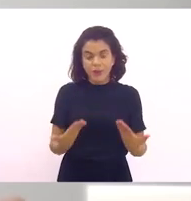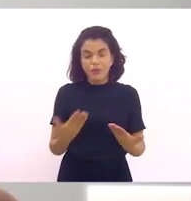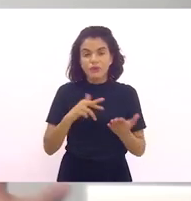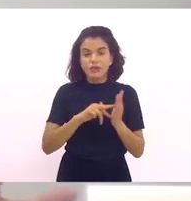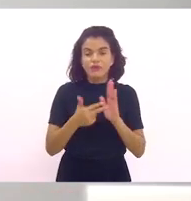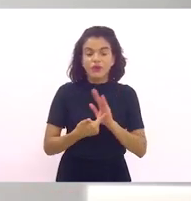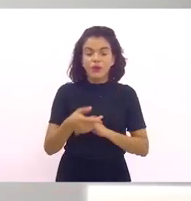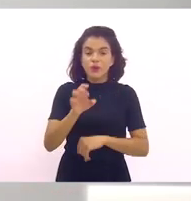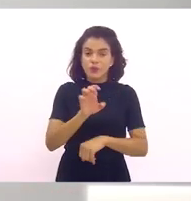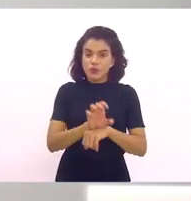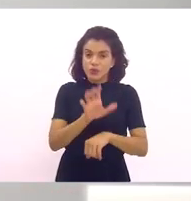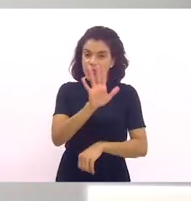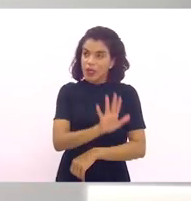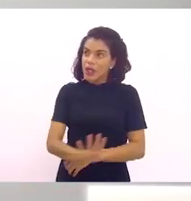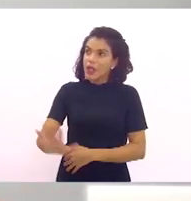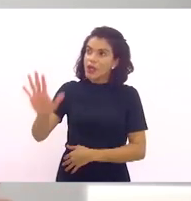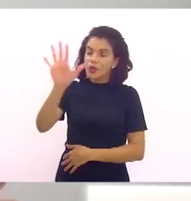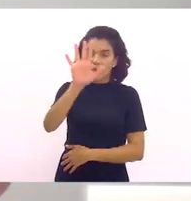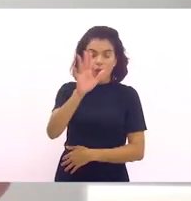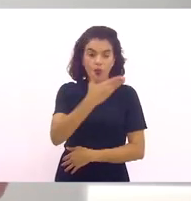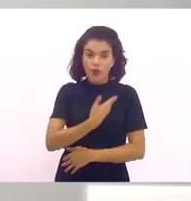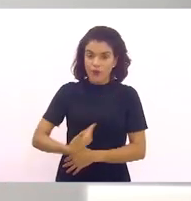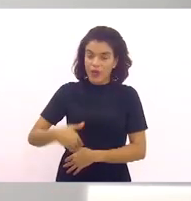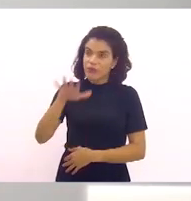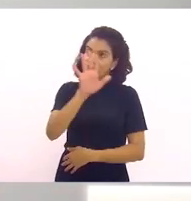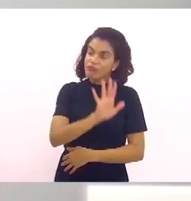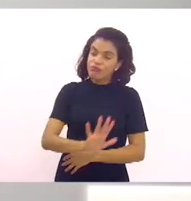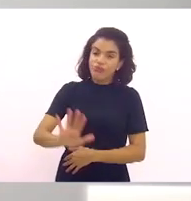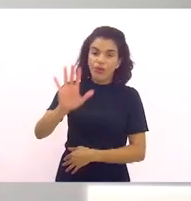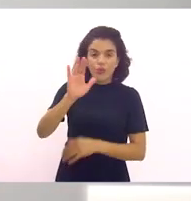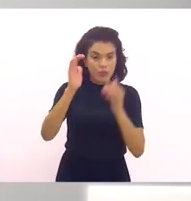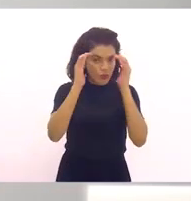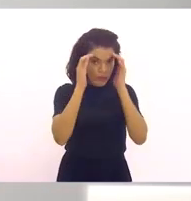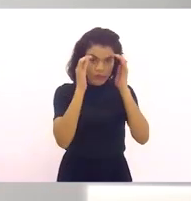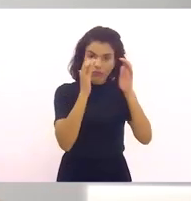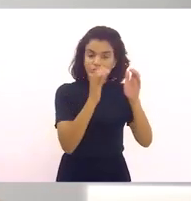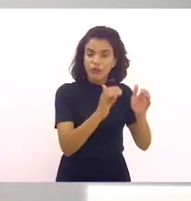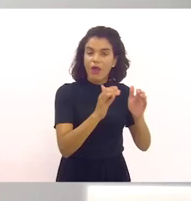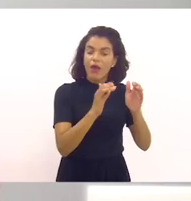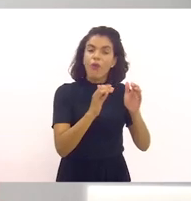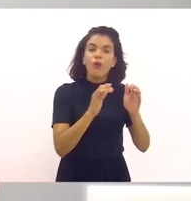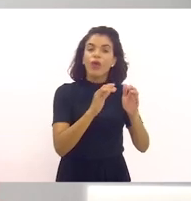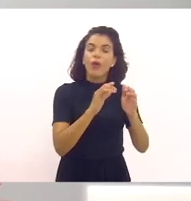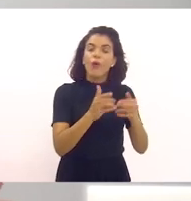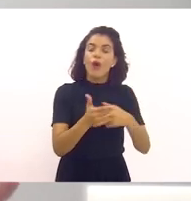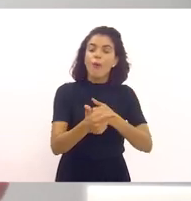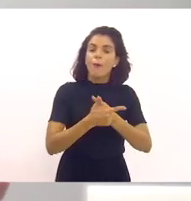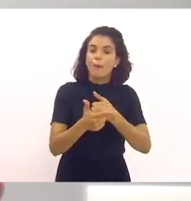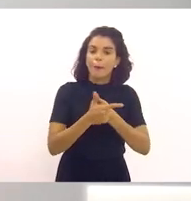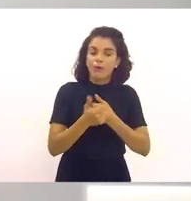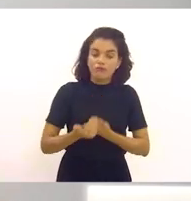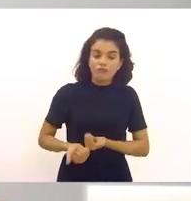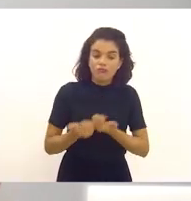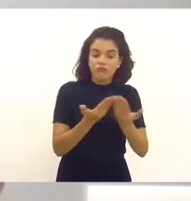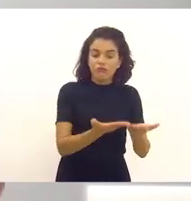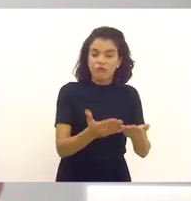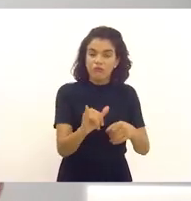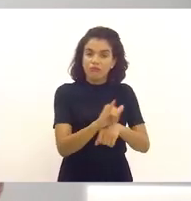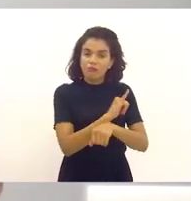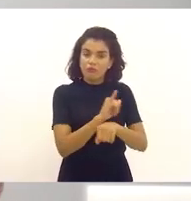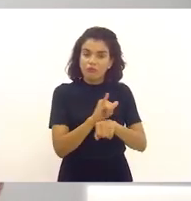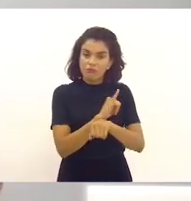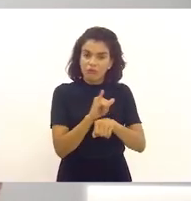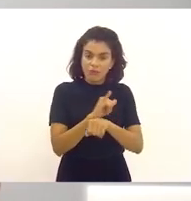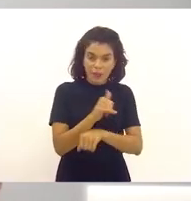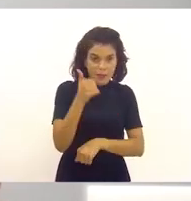Nacional né assim ele não está cumprindo com a sua função de amparar e de dar recursos para que as